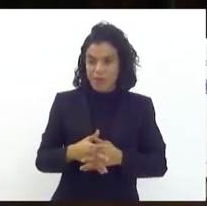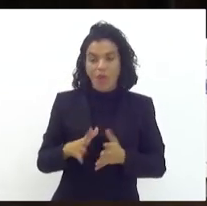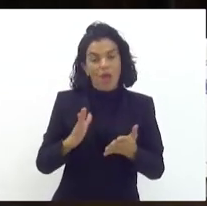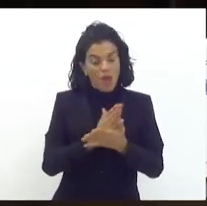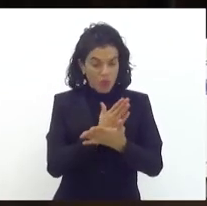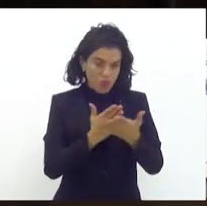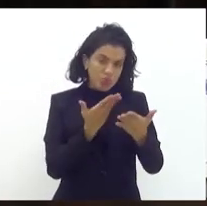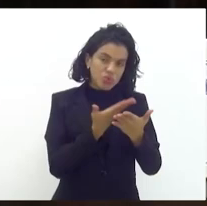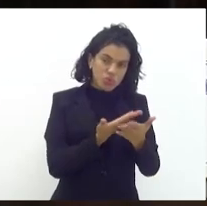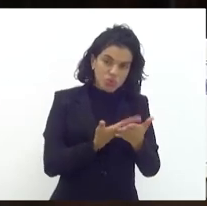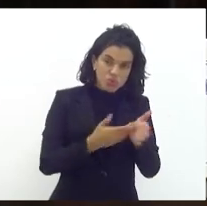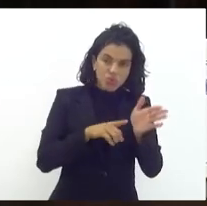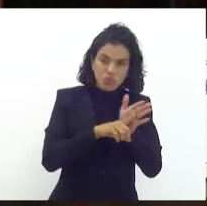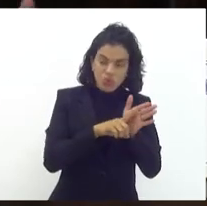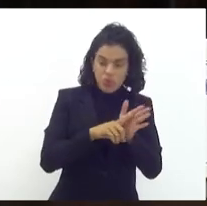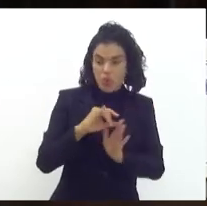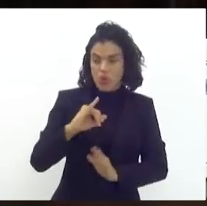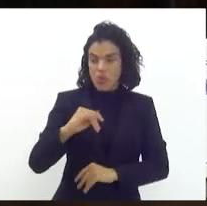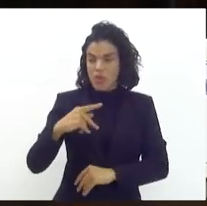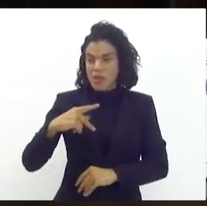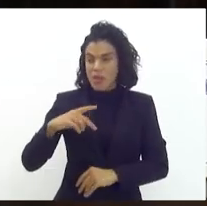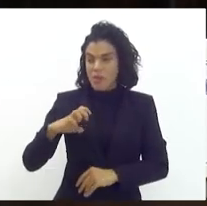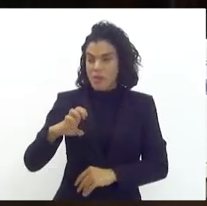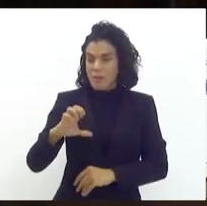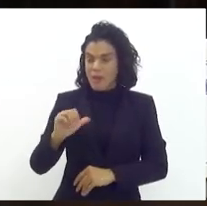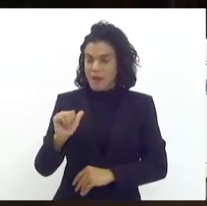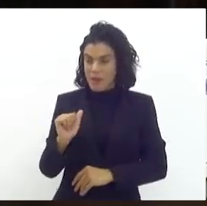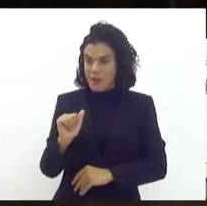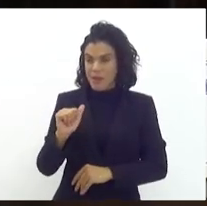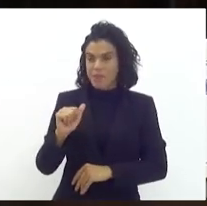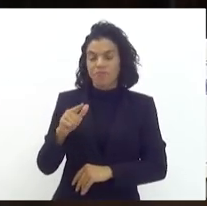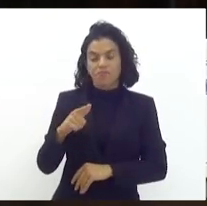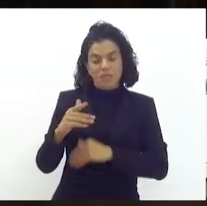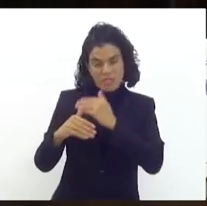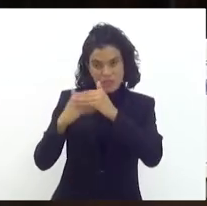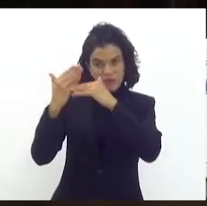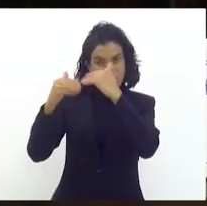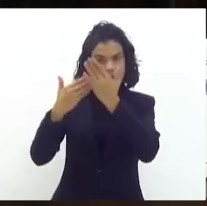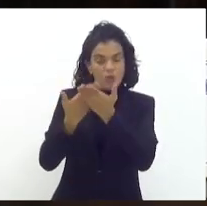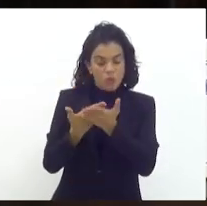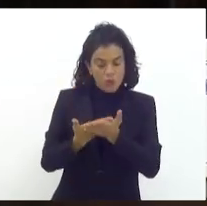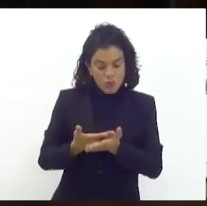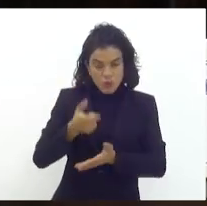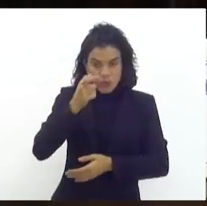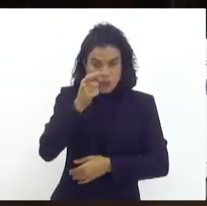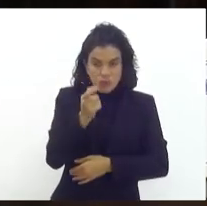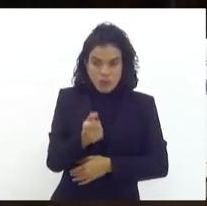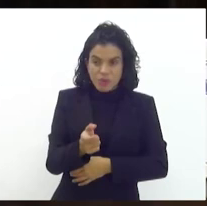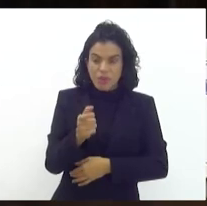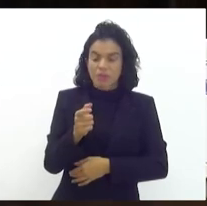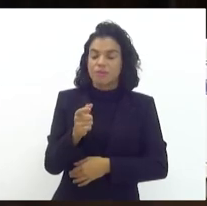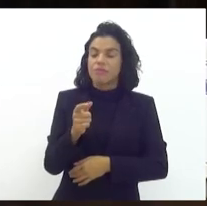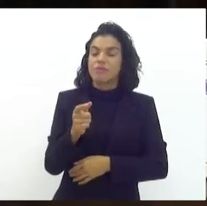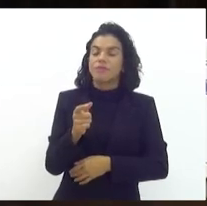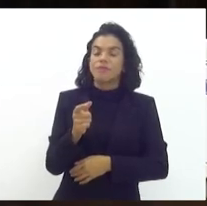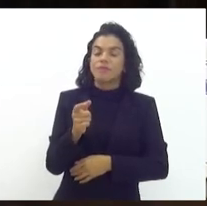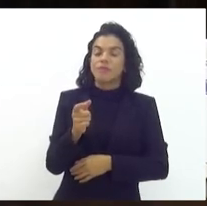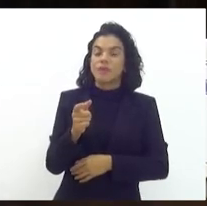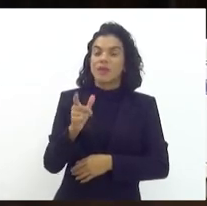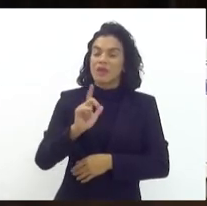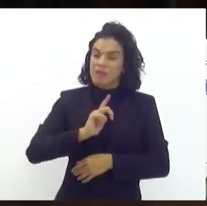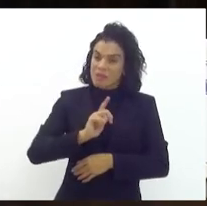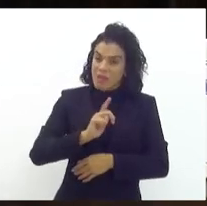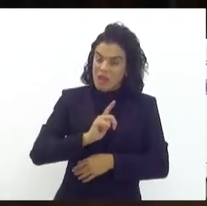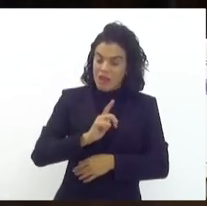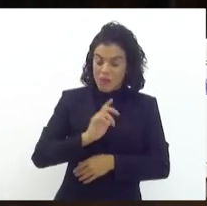feitos o ipei a particularmente fez o desenvolver um estudo bastante interessante em que faz com que